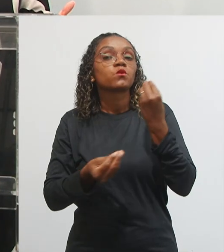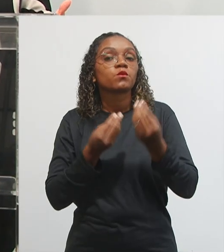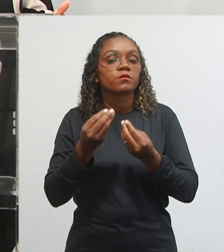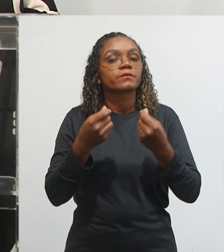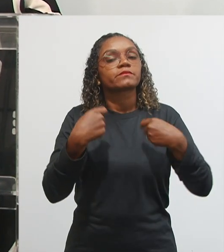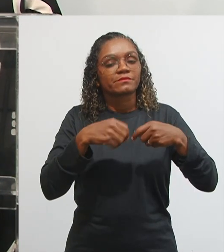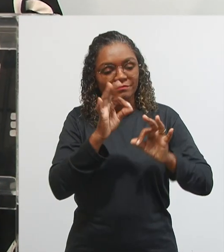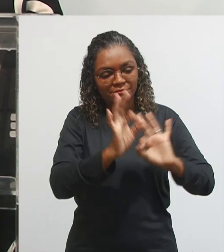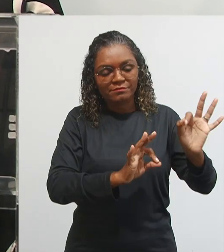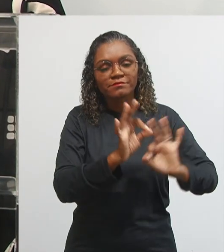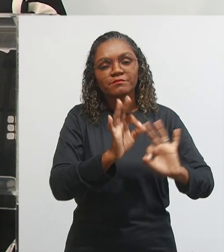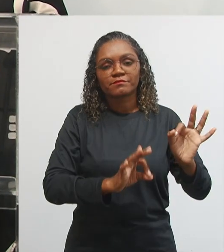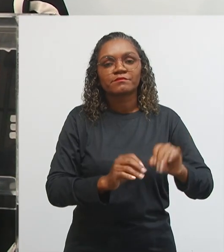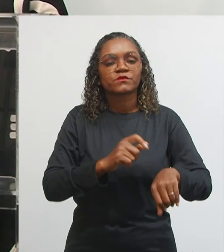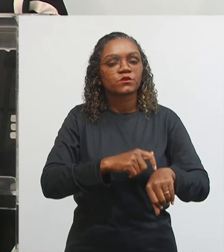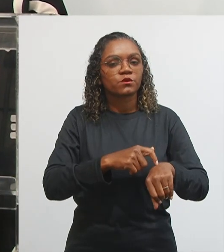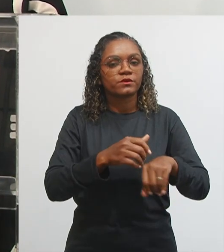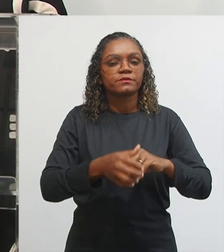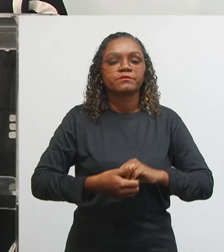organizar a demanda, né?